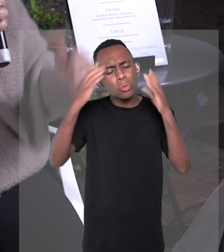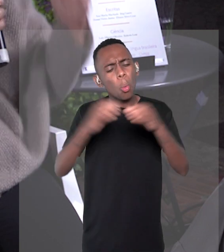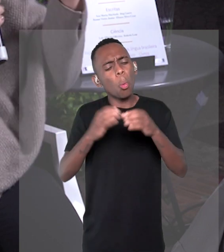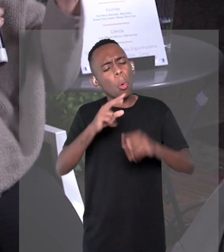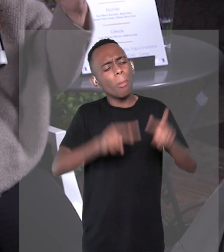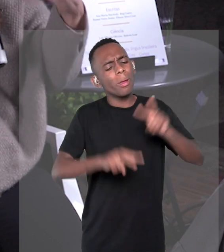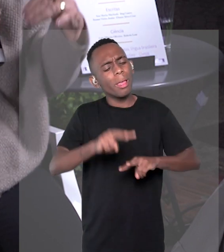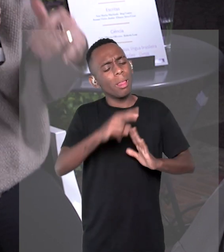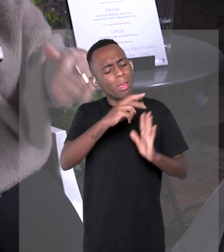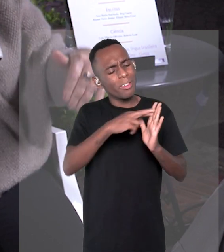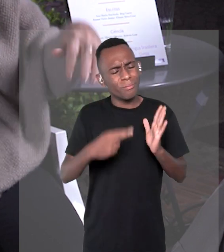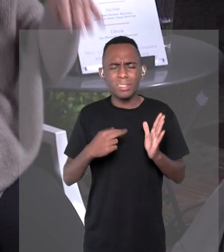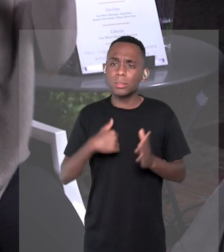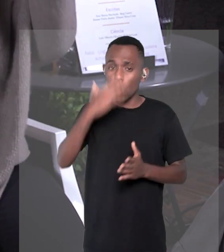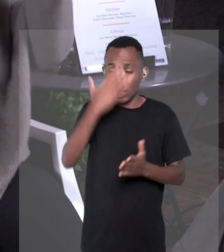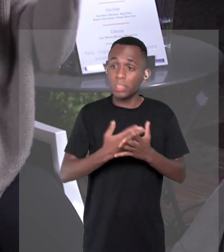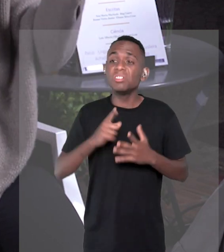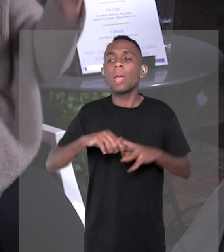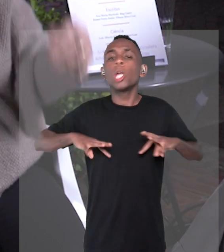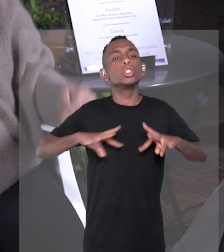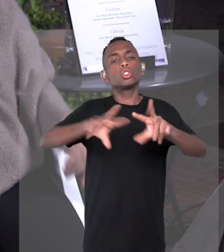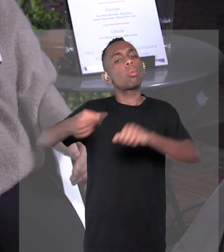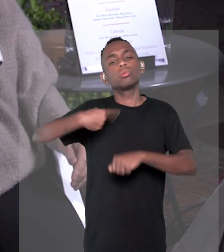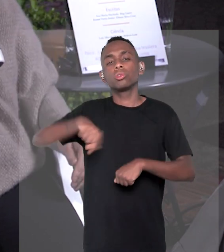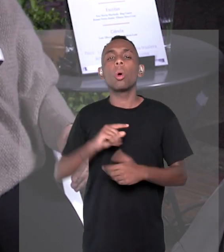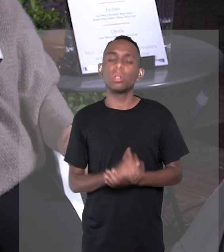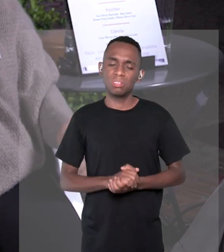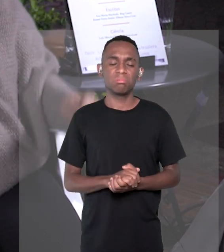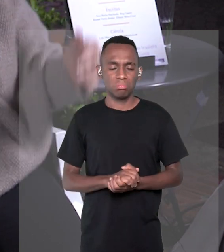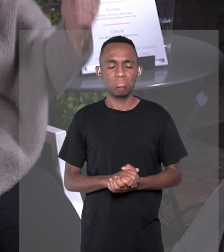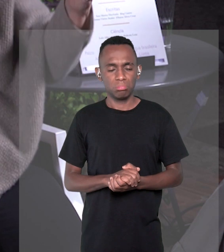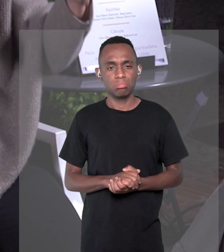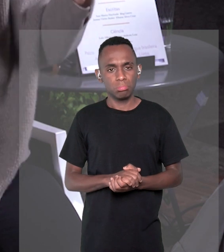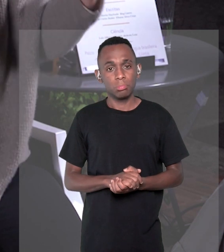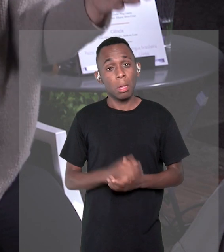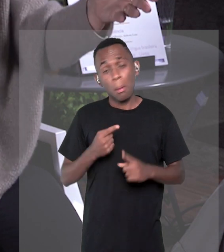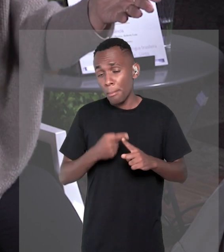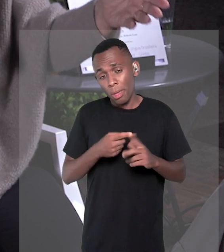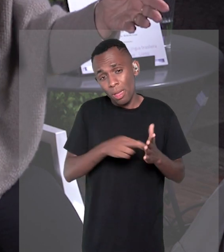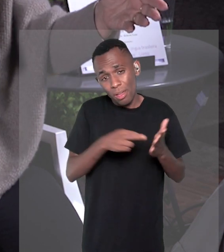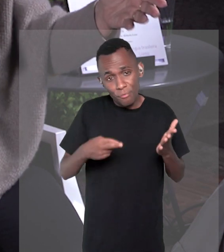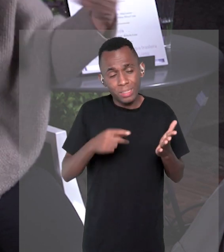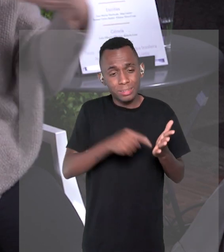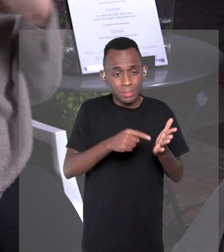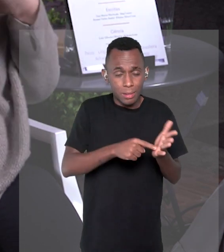Foi diretor da Revista Brasileira por muitos anos. Então você vê que ele gostava de